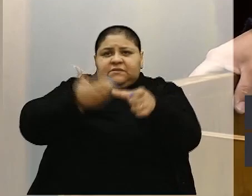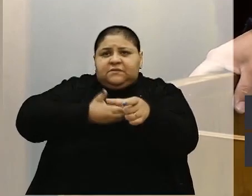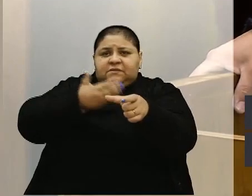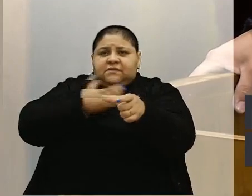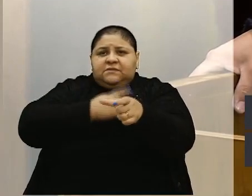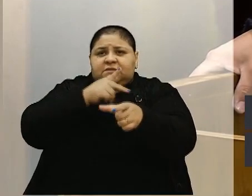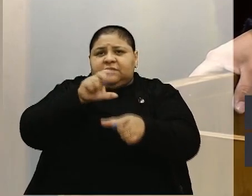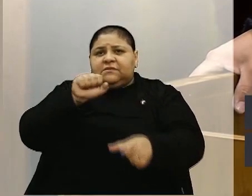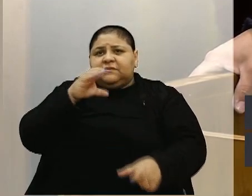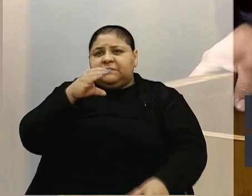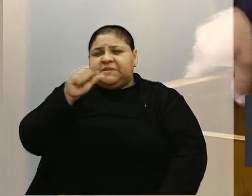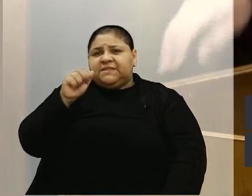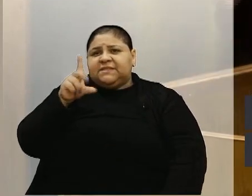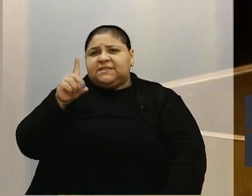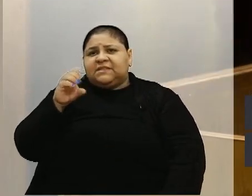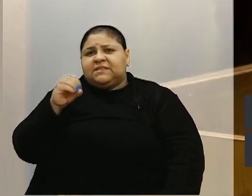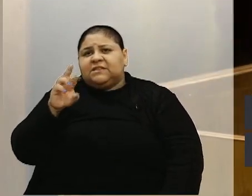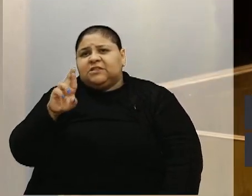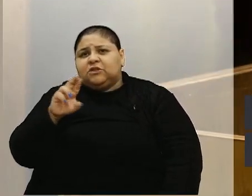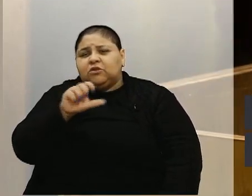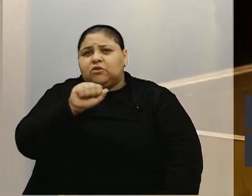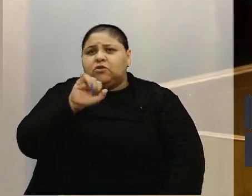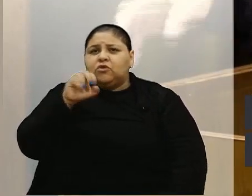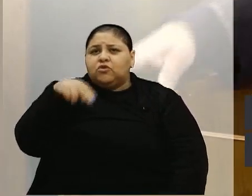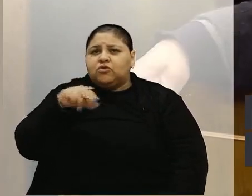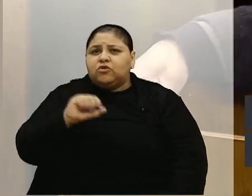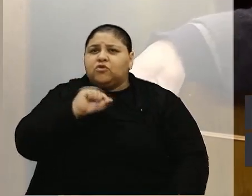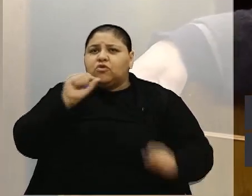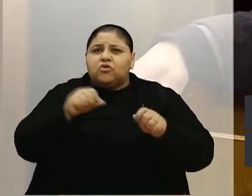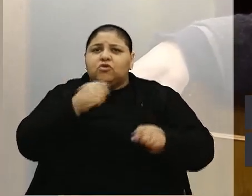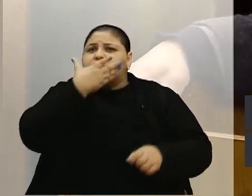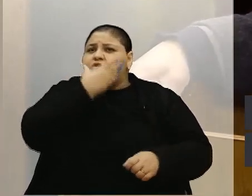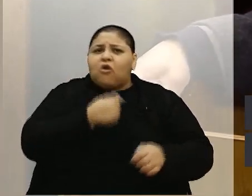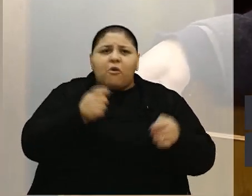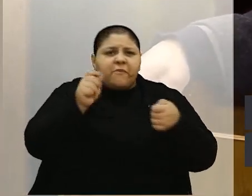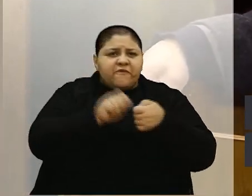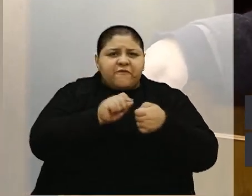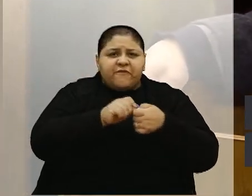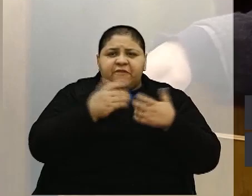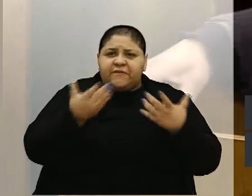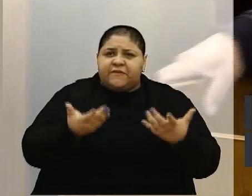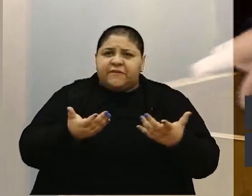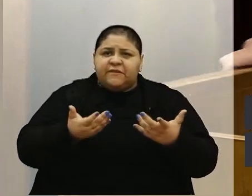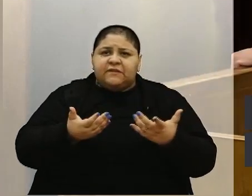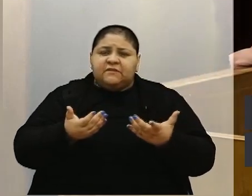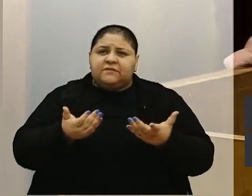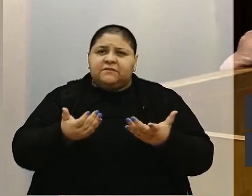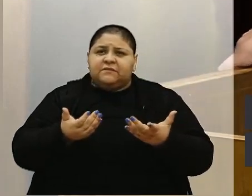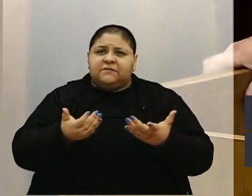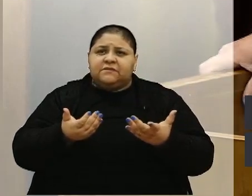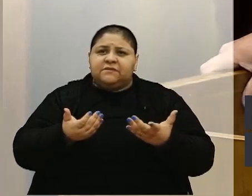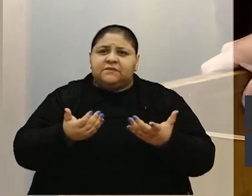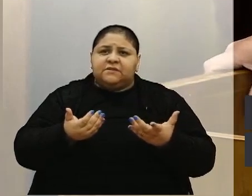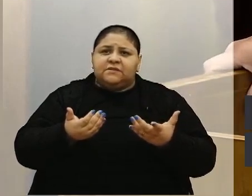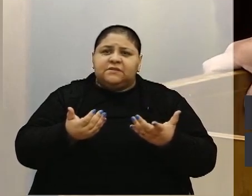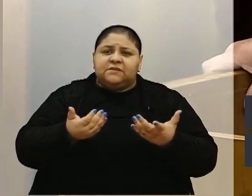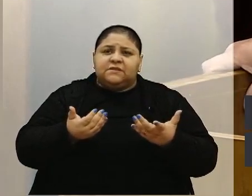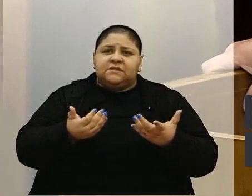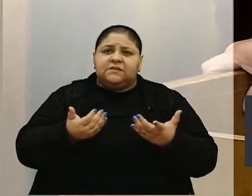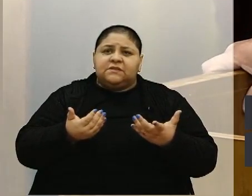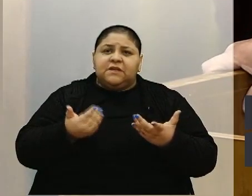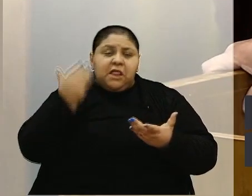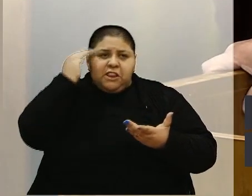lá no Cine. Nossa, o que esse homem fez? Eu não estou aqui fazendo campanha para ele, até porque eu não sei se ele é pré-candidato a prefeito ou a presidente da